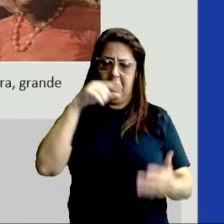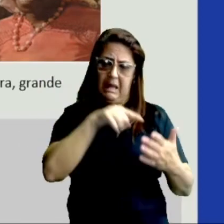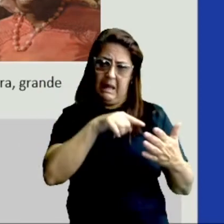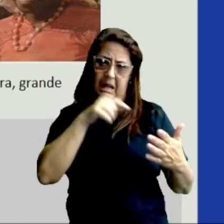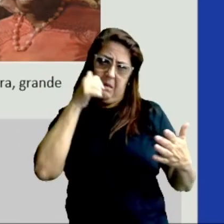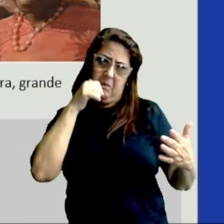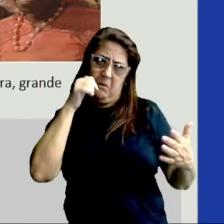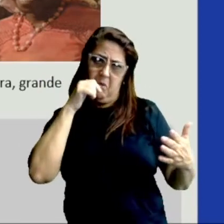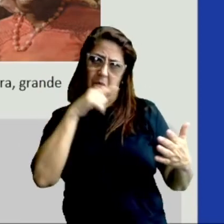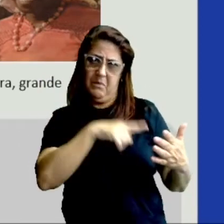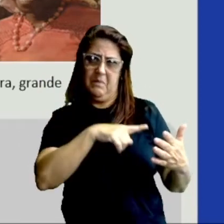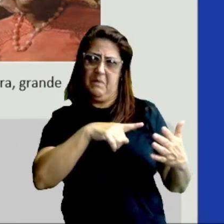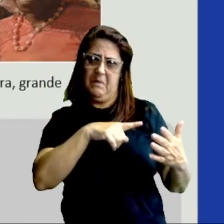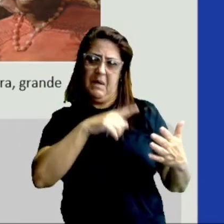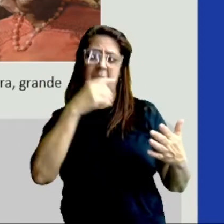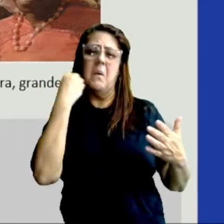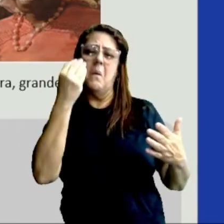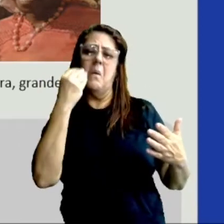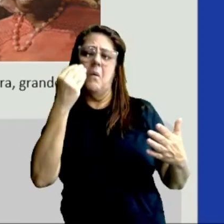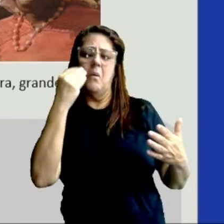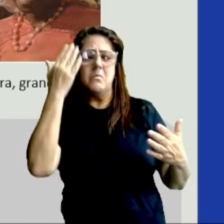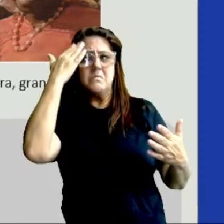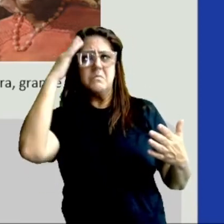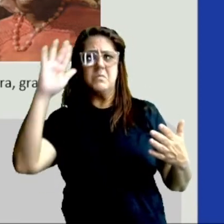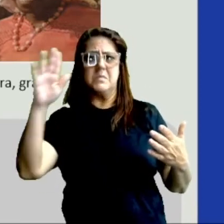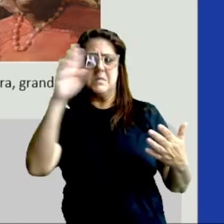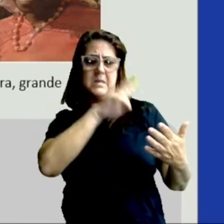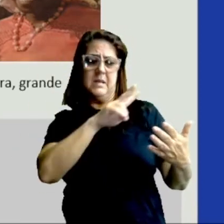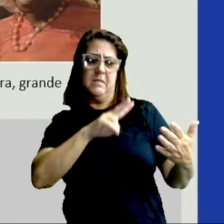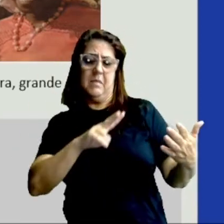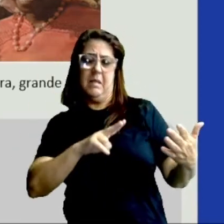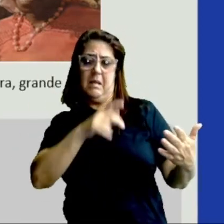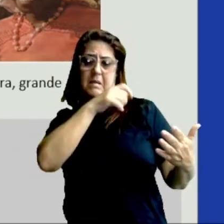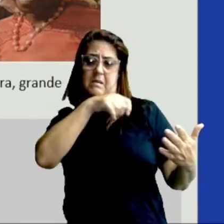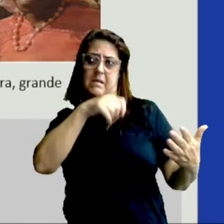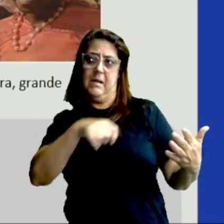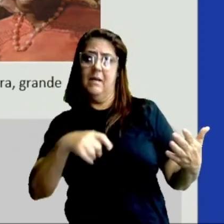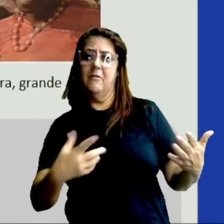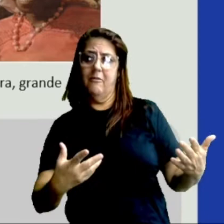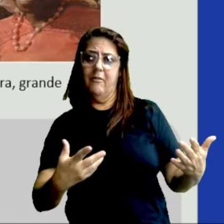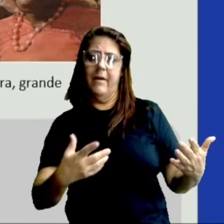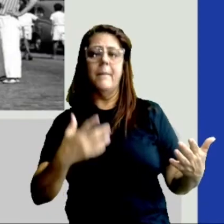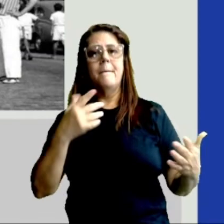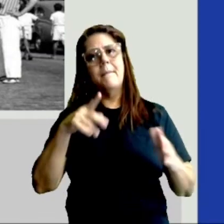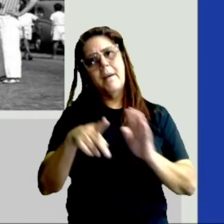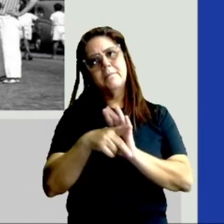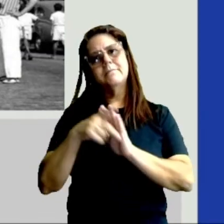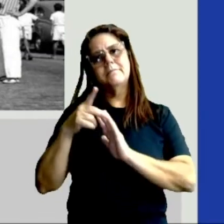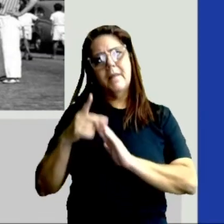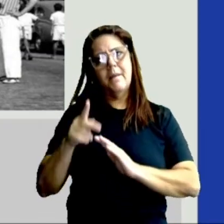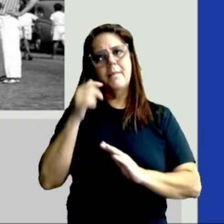mente que escrevias seus livros e da forma como Ela escrevia tá